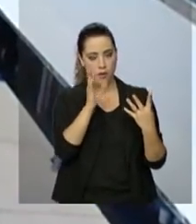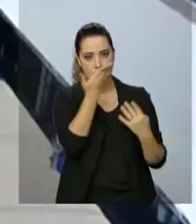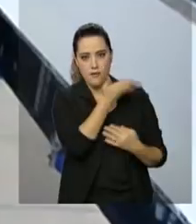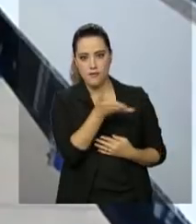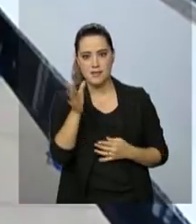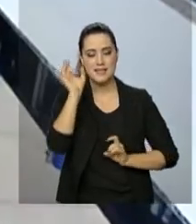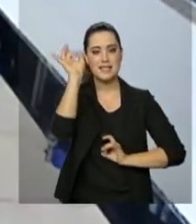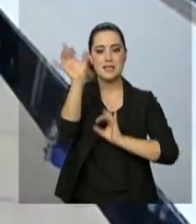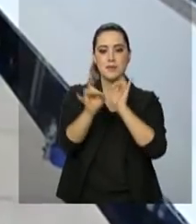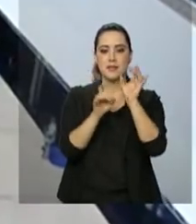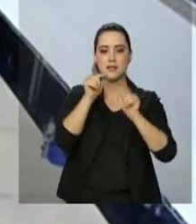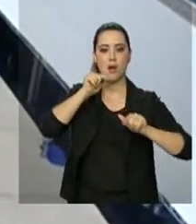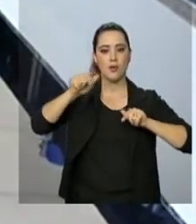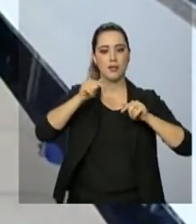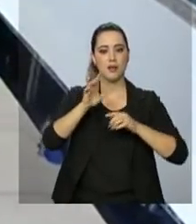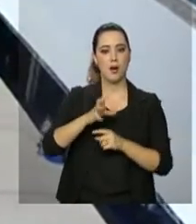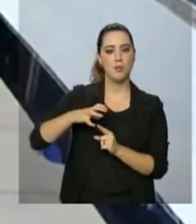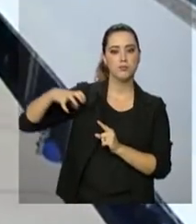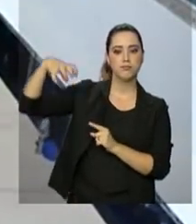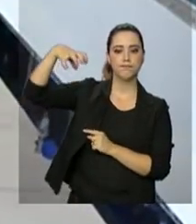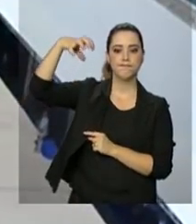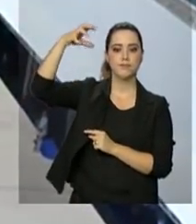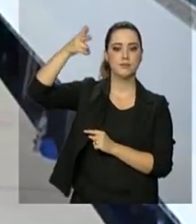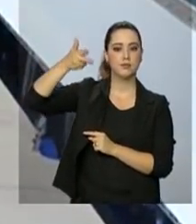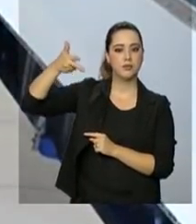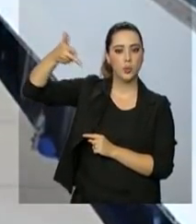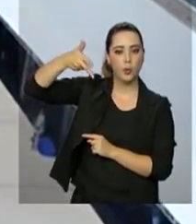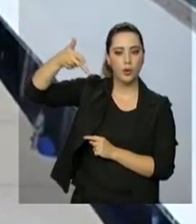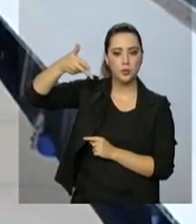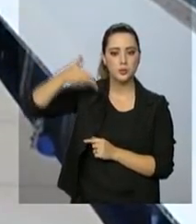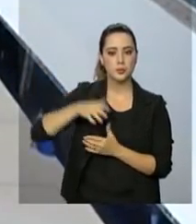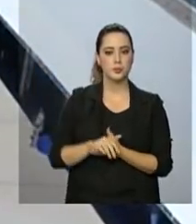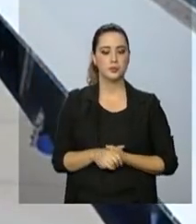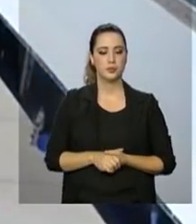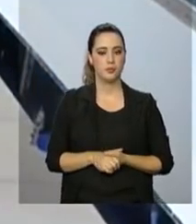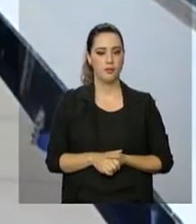imagens especiais do alto.